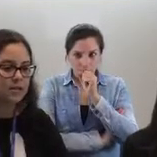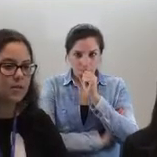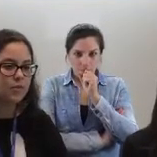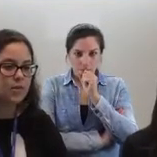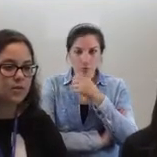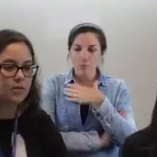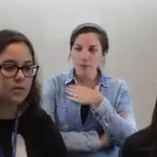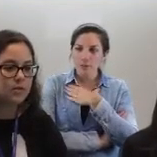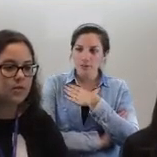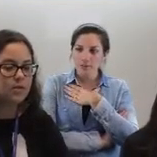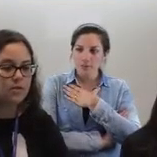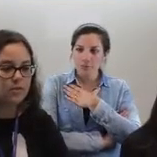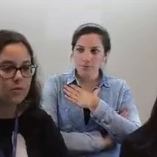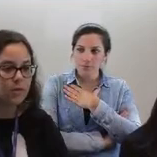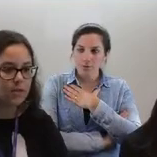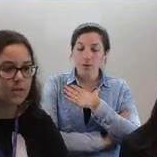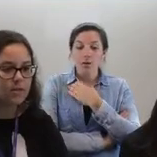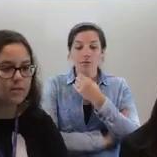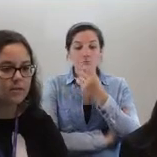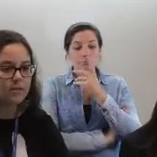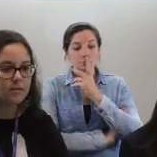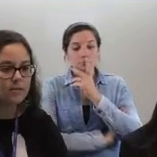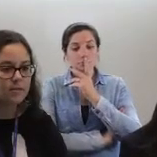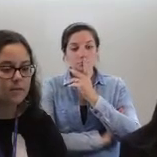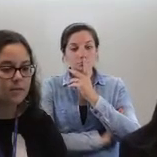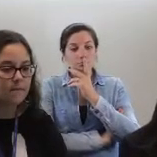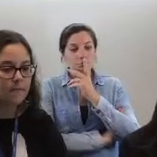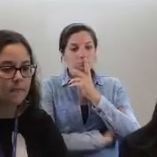Vai estar salvo isso. No meu linkzinho. No teu linkzinho.